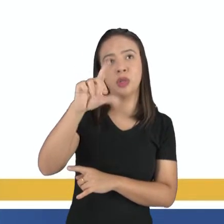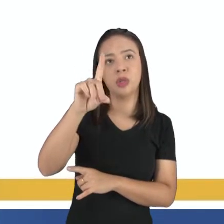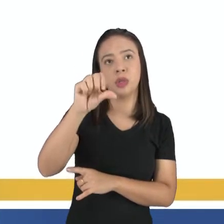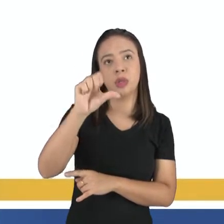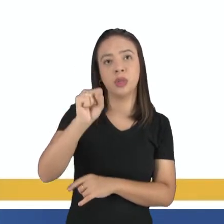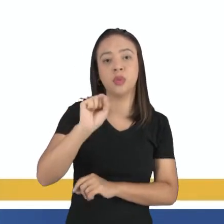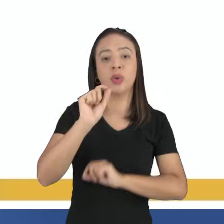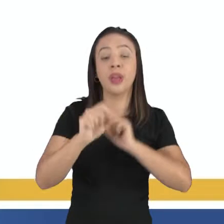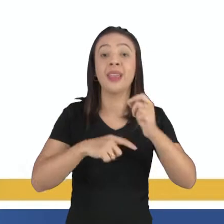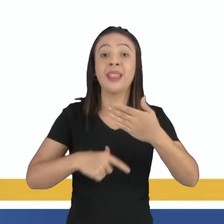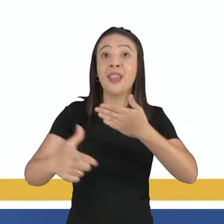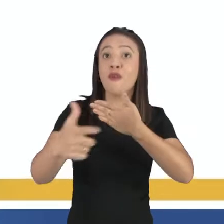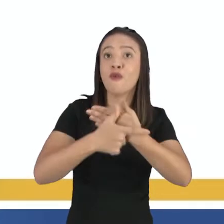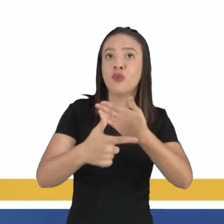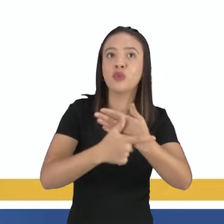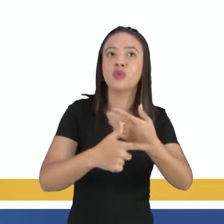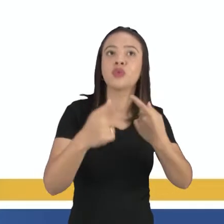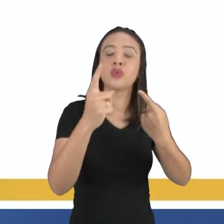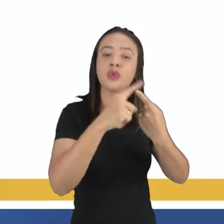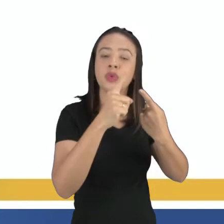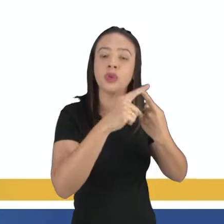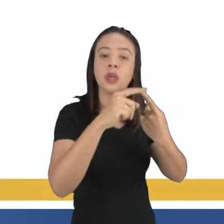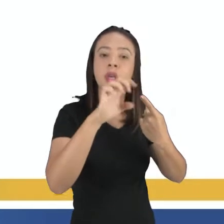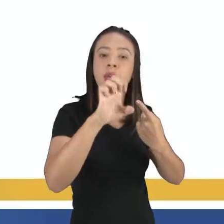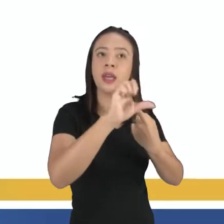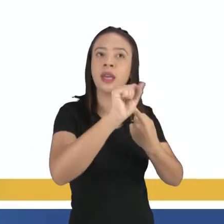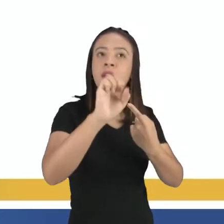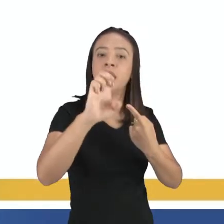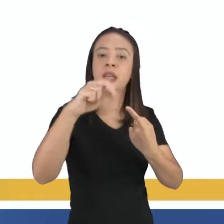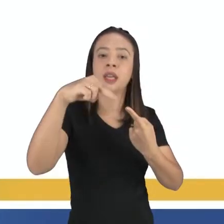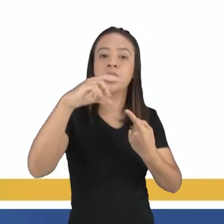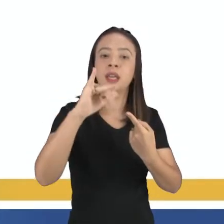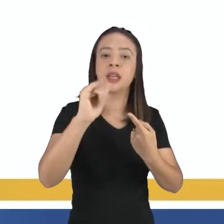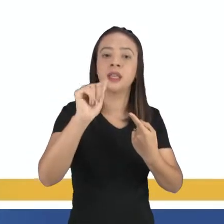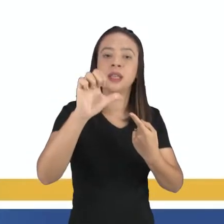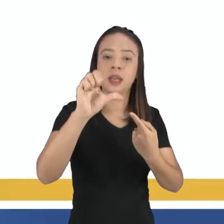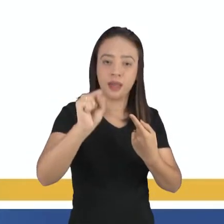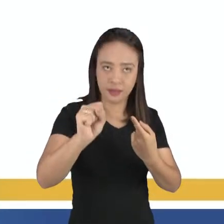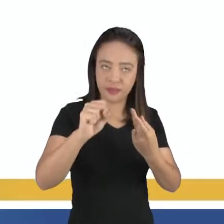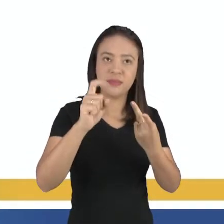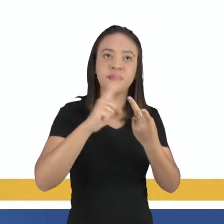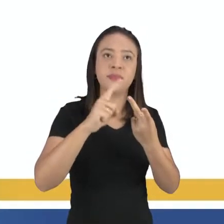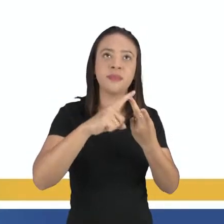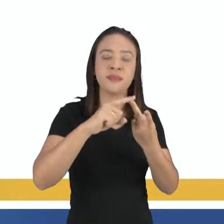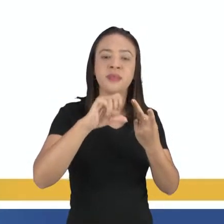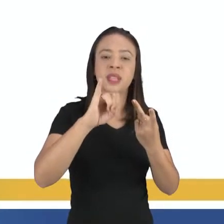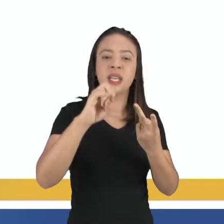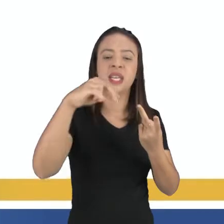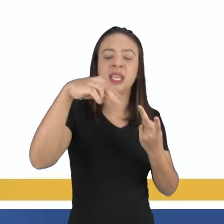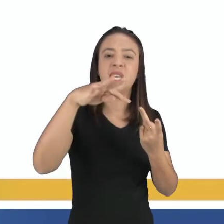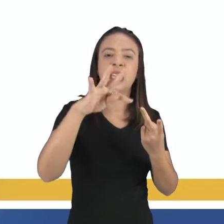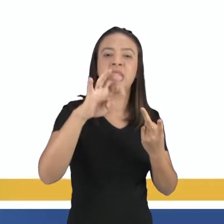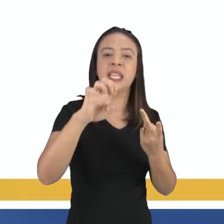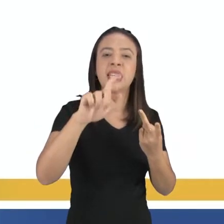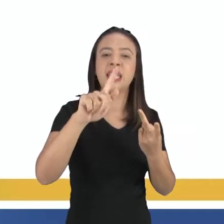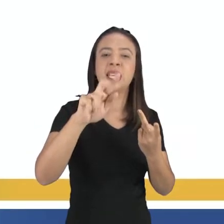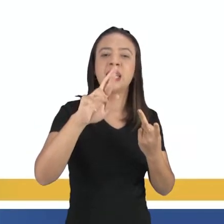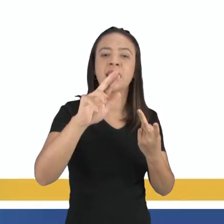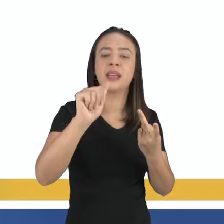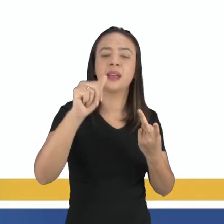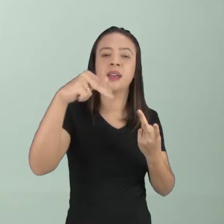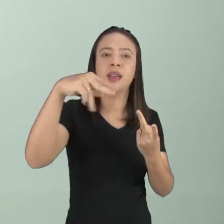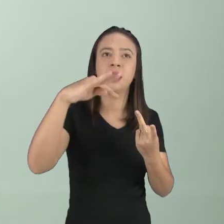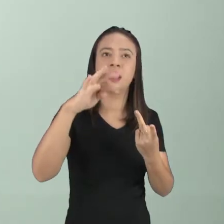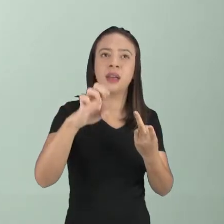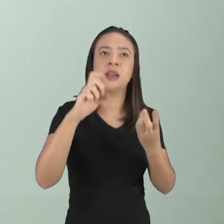possuem a função de termos essenciais, integrantes ou acessórios de uma oração, de uma outra oração, né? Lembrando que quando a gente